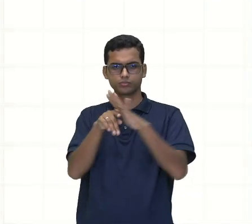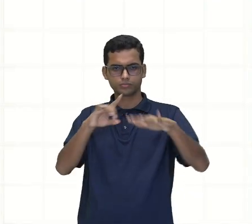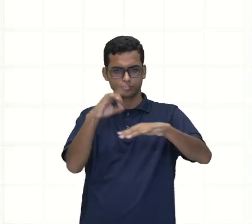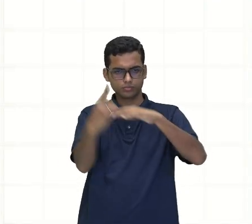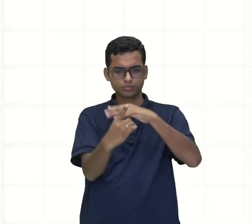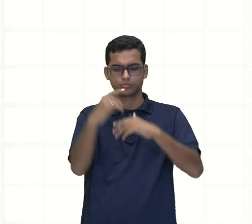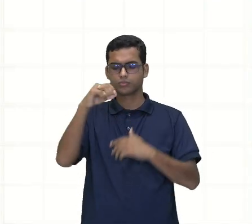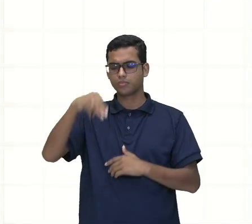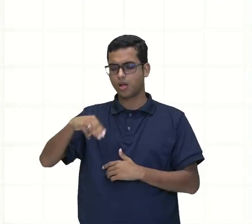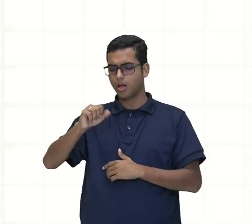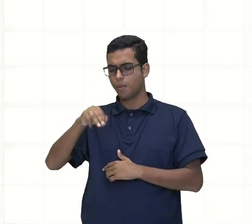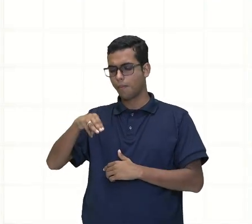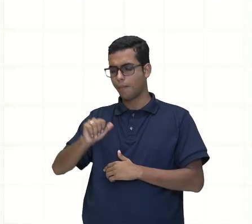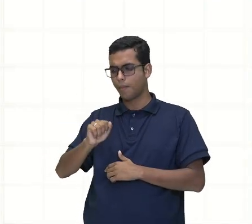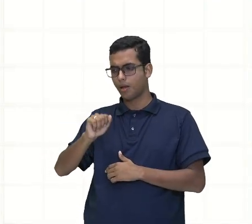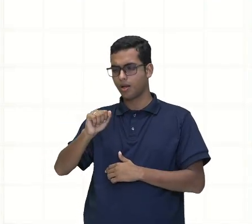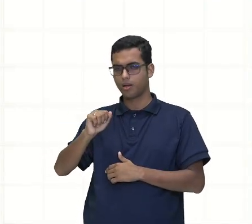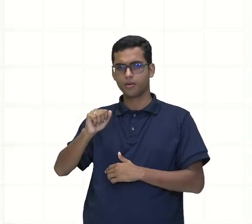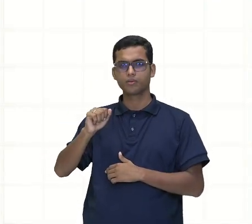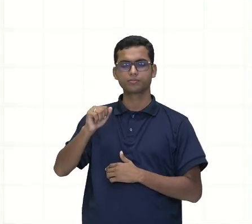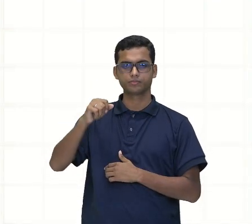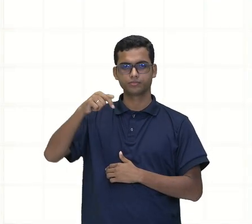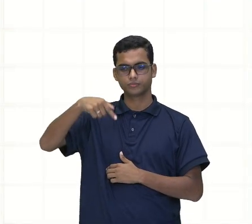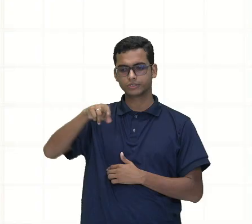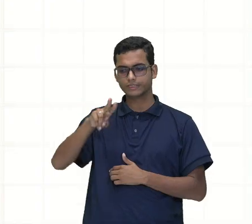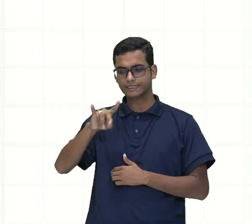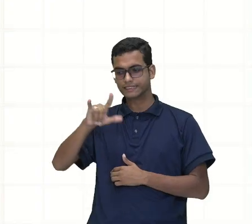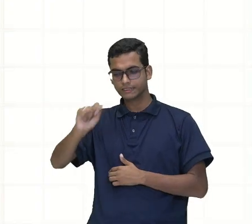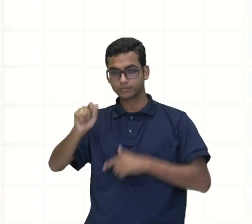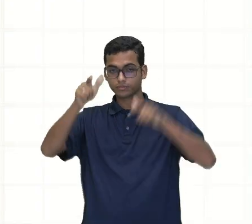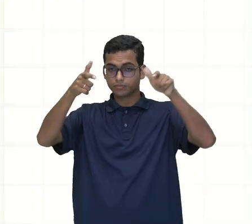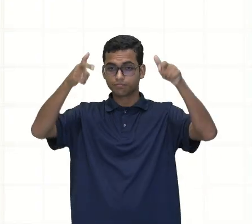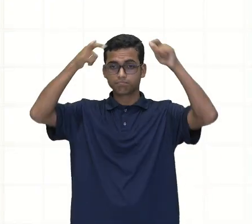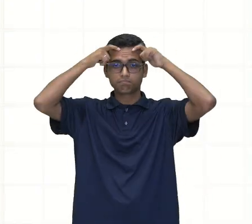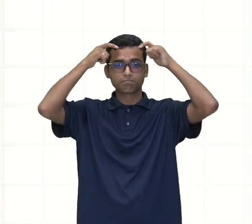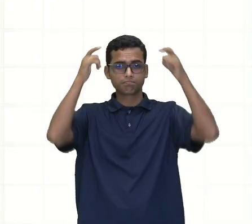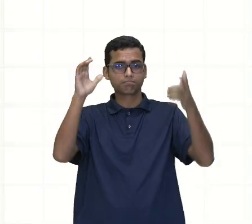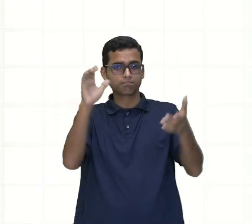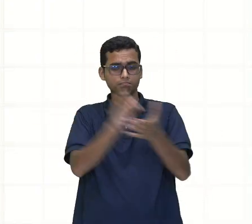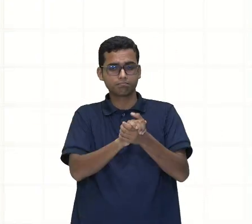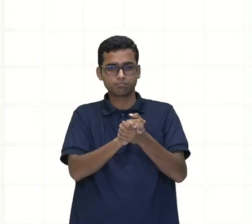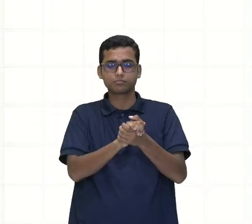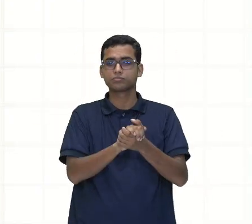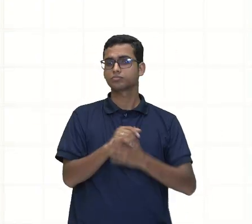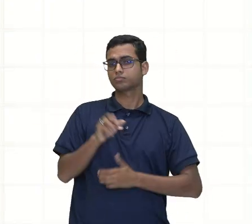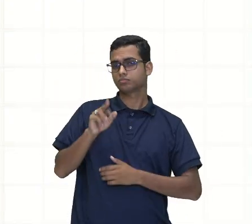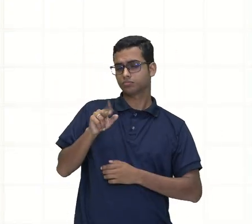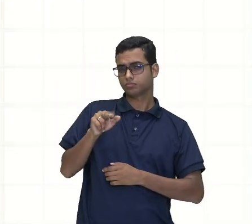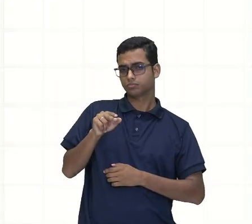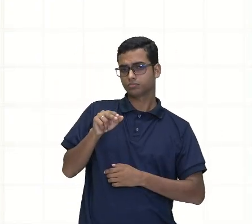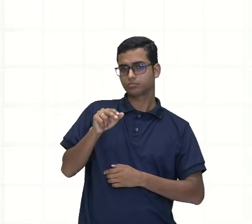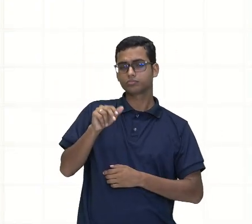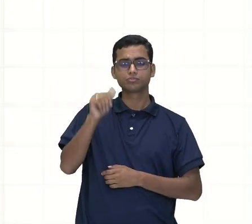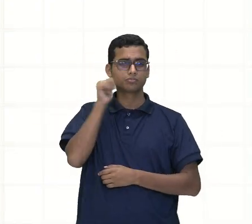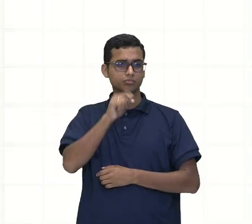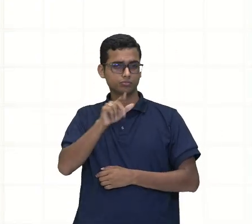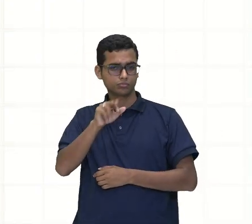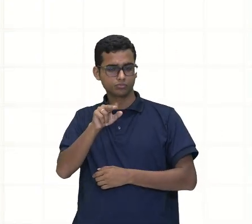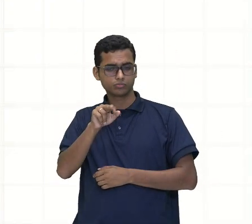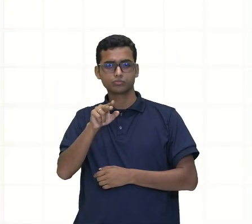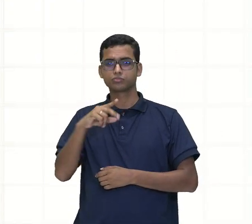Quila. Então, acontecia de que esse imperador casava, né, com a sua irmã para manter o poder